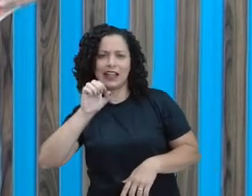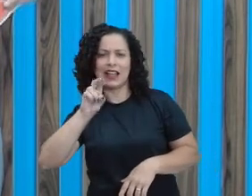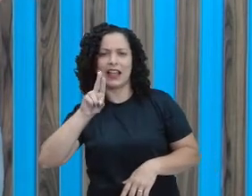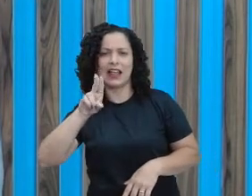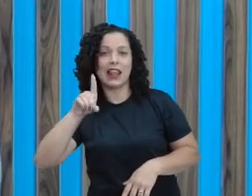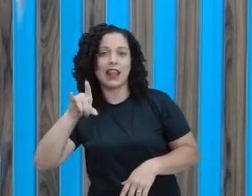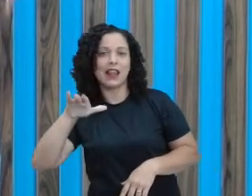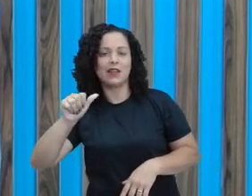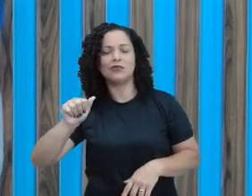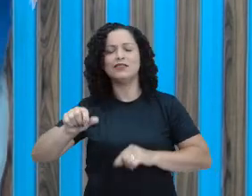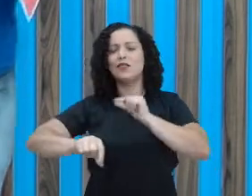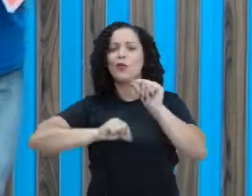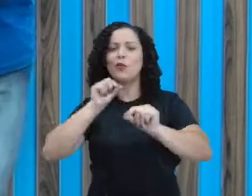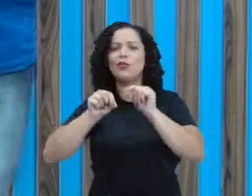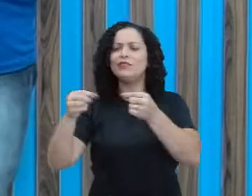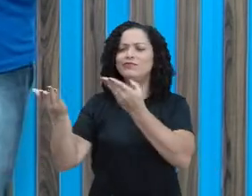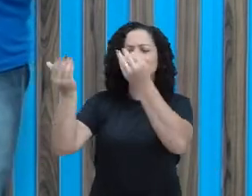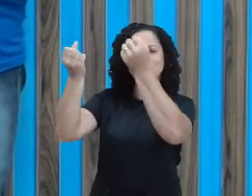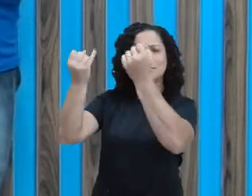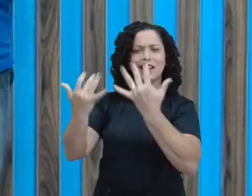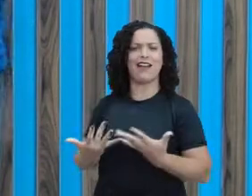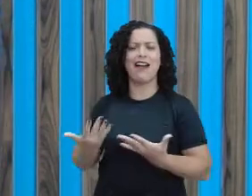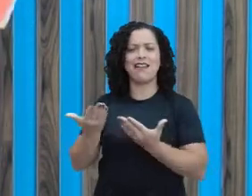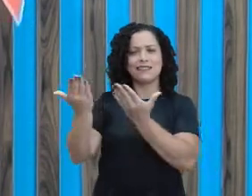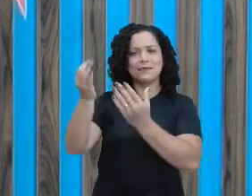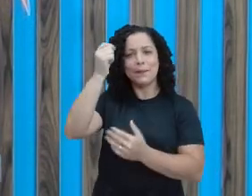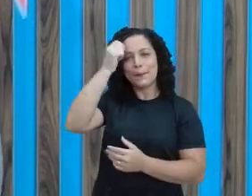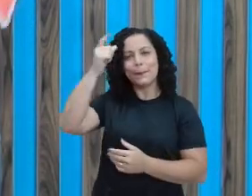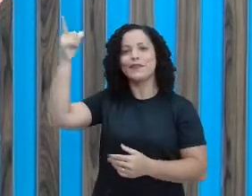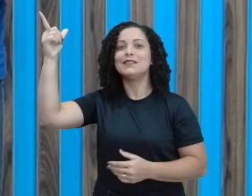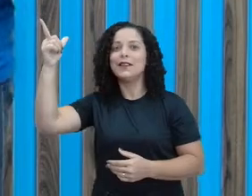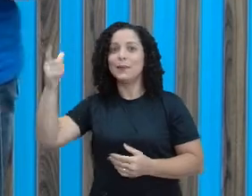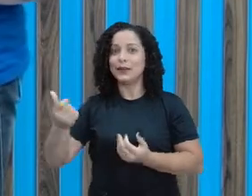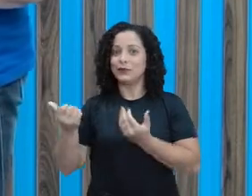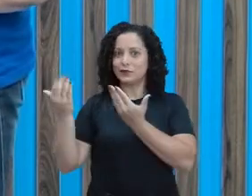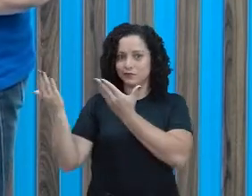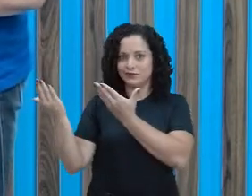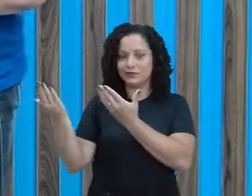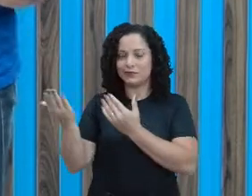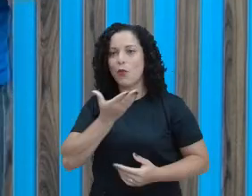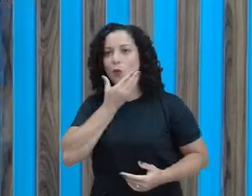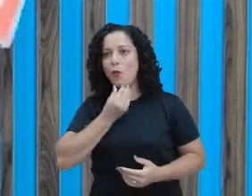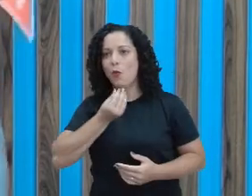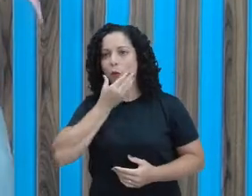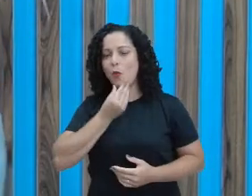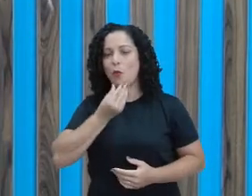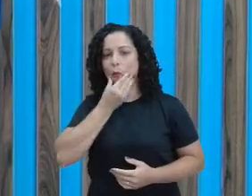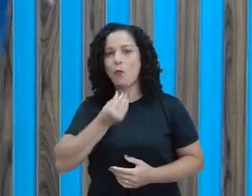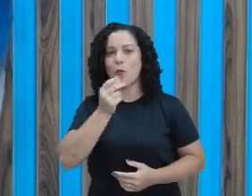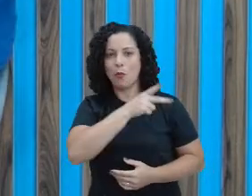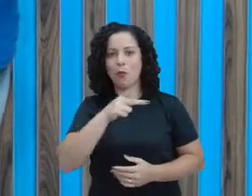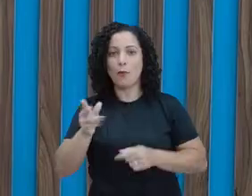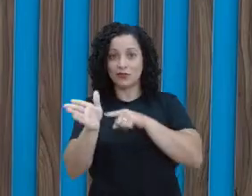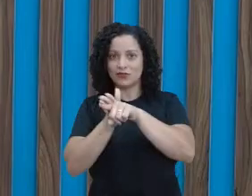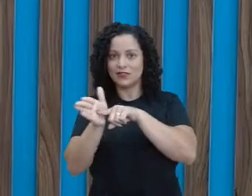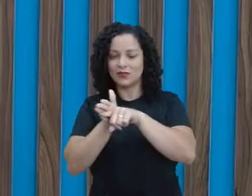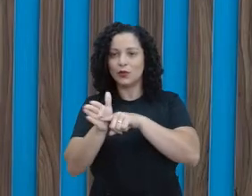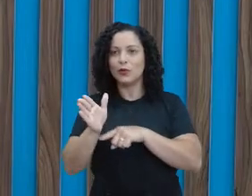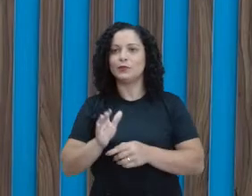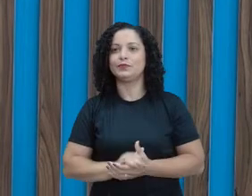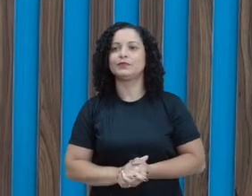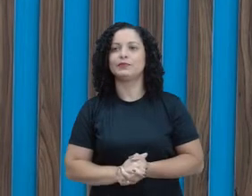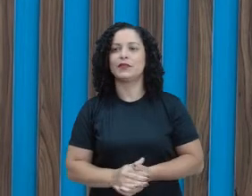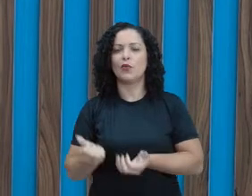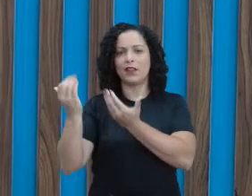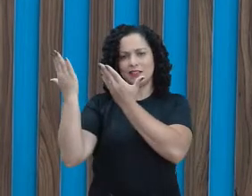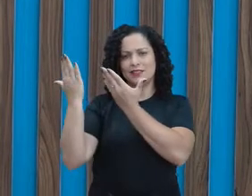você, Cláudia, tem para dizer para a gente em relação a esse pensamento aí do Teodósio? Bem, gente, esse pensamento